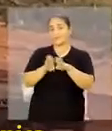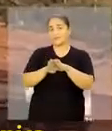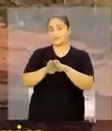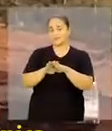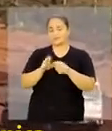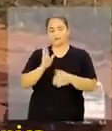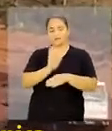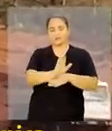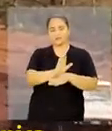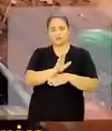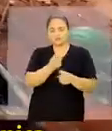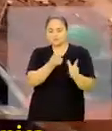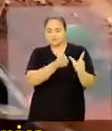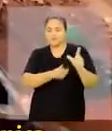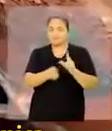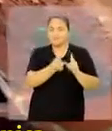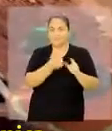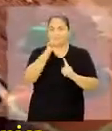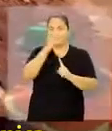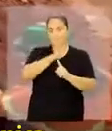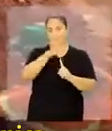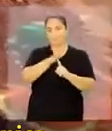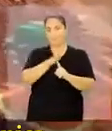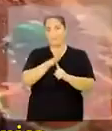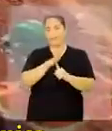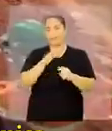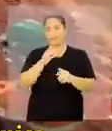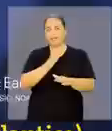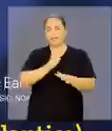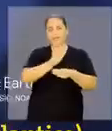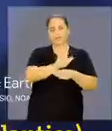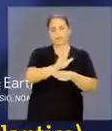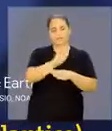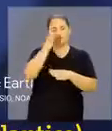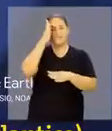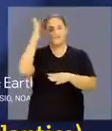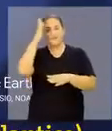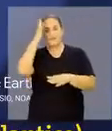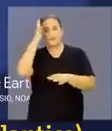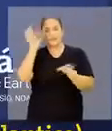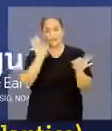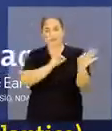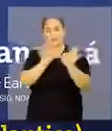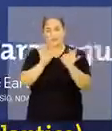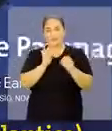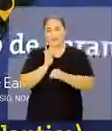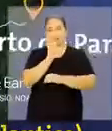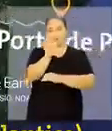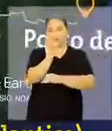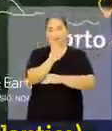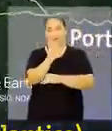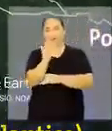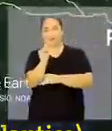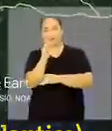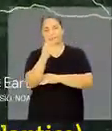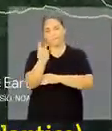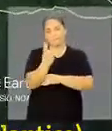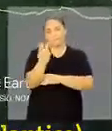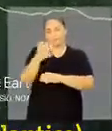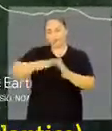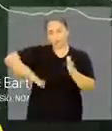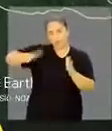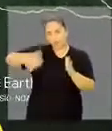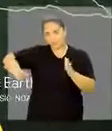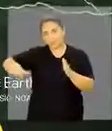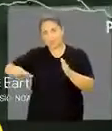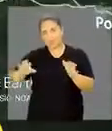para o tão sonhado projeto futuro da Rota Bioceânica, ao ligar os portos de Paranaguá e Santos, no Oceano